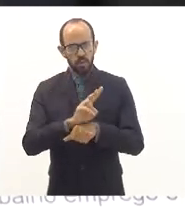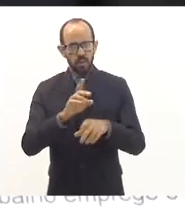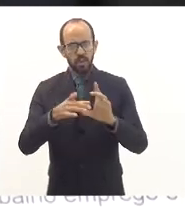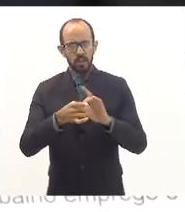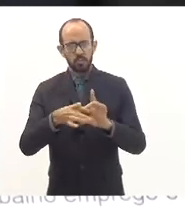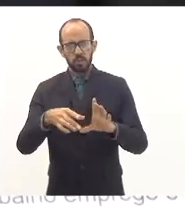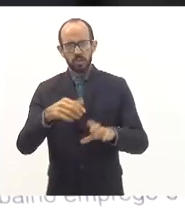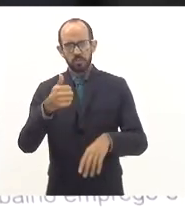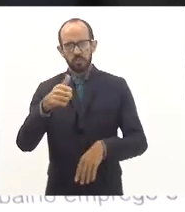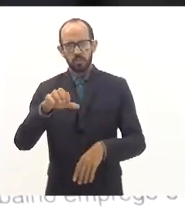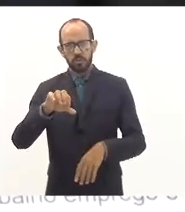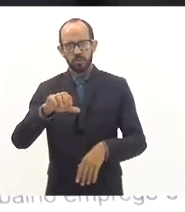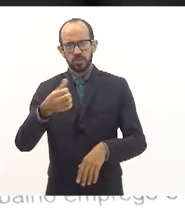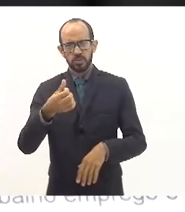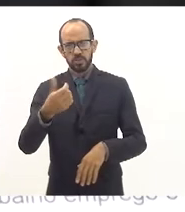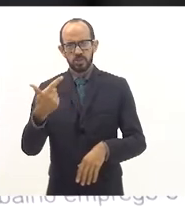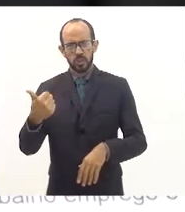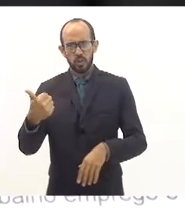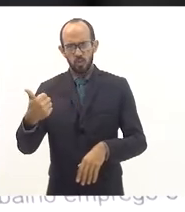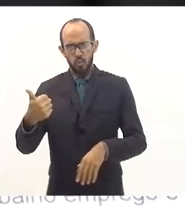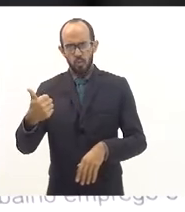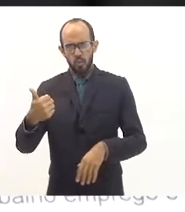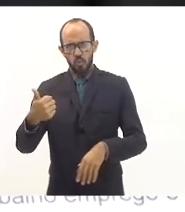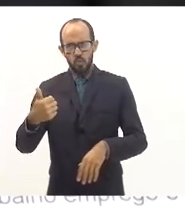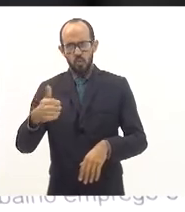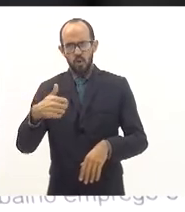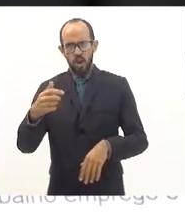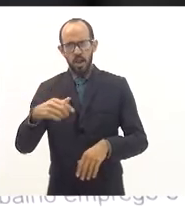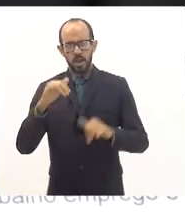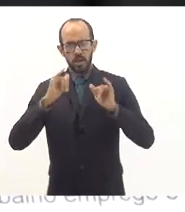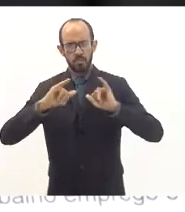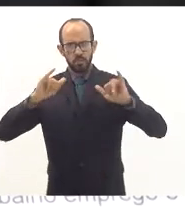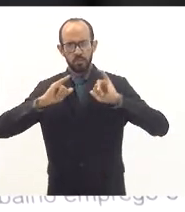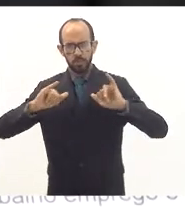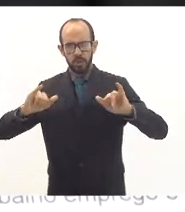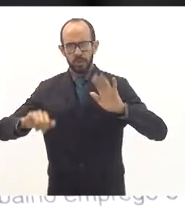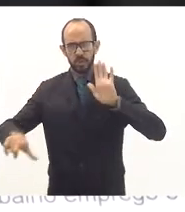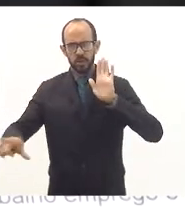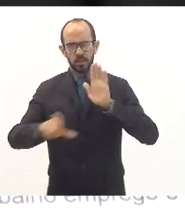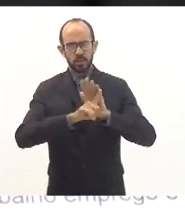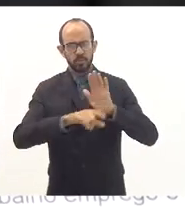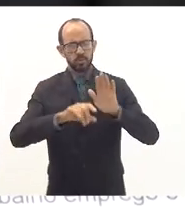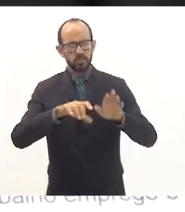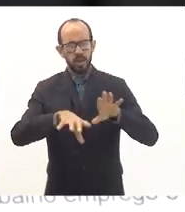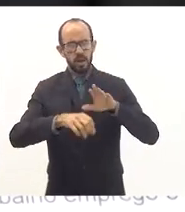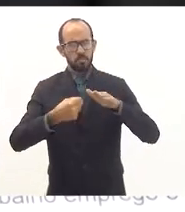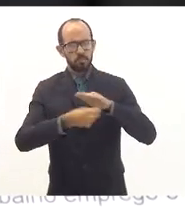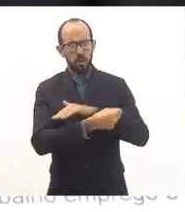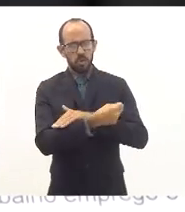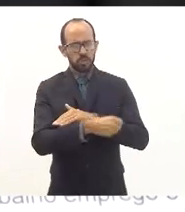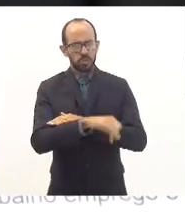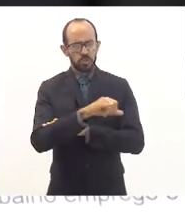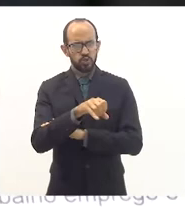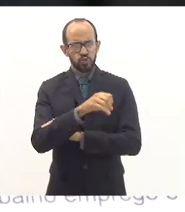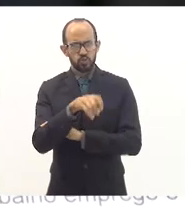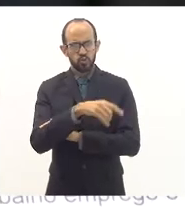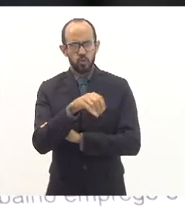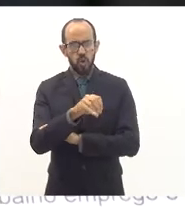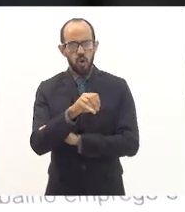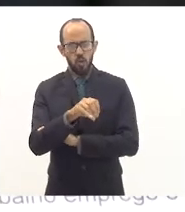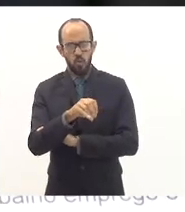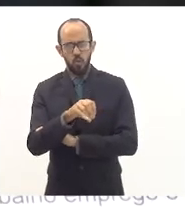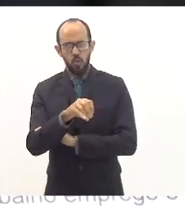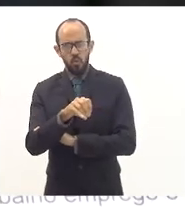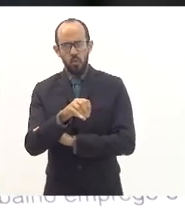1961, na heróica campanha da legalidade que garantiu a posse do presidente João Goulart. Brizola teve a